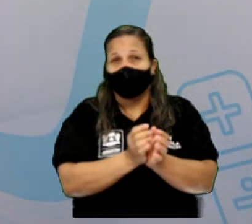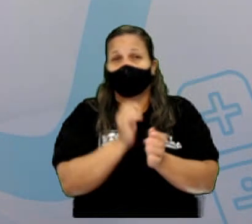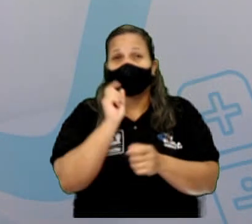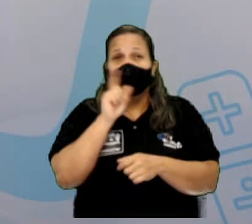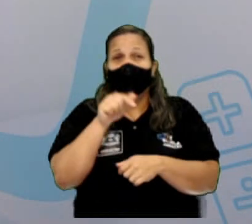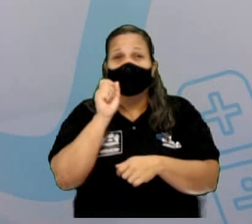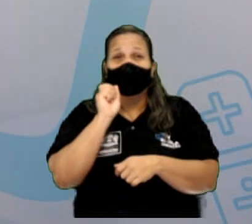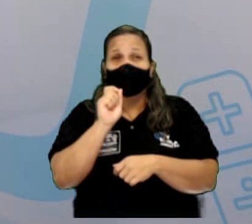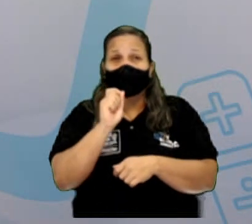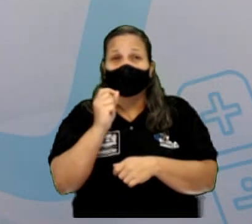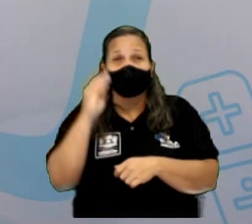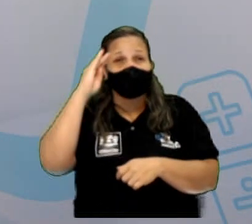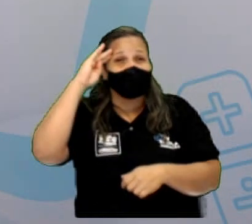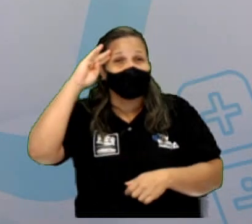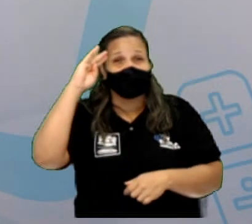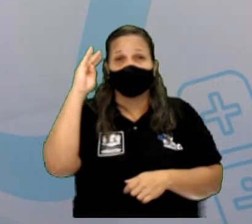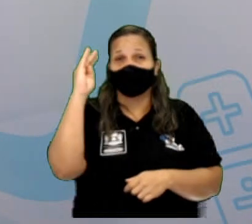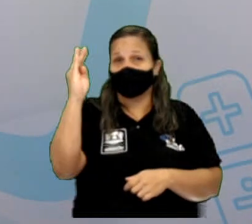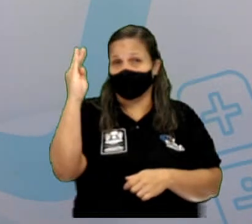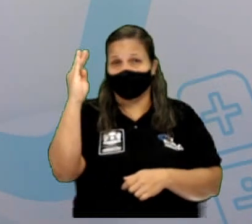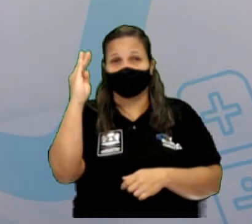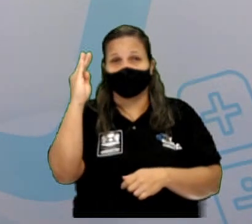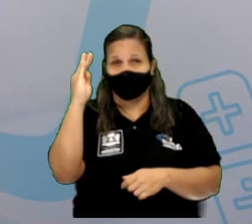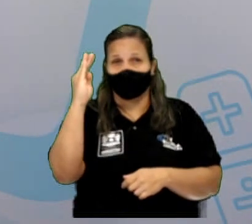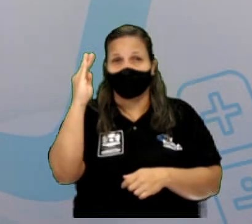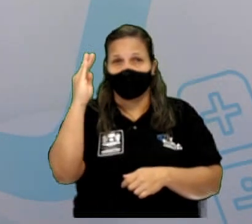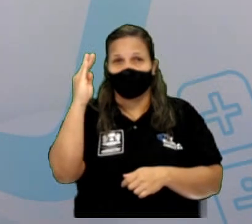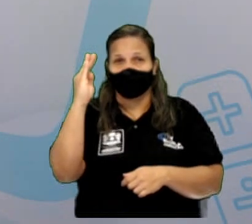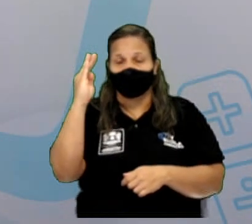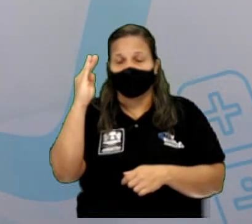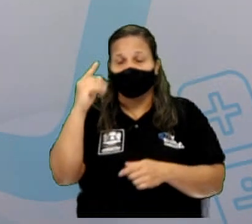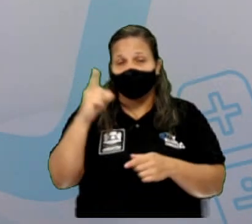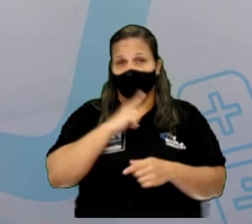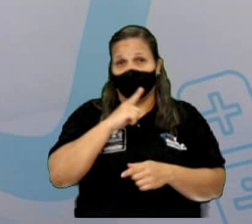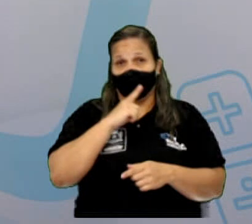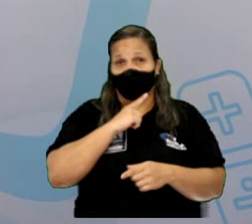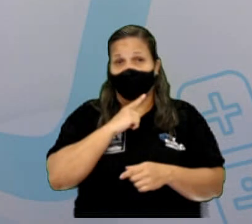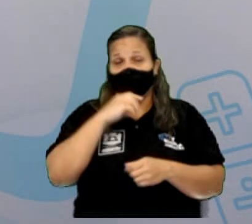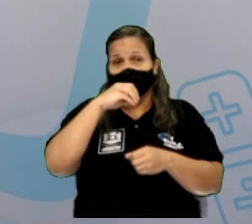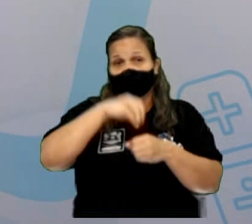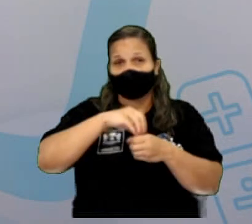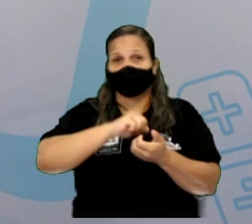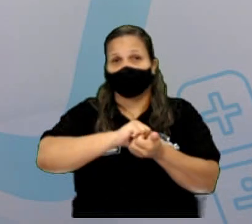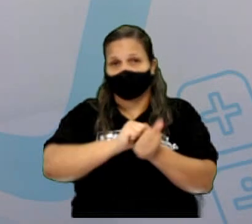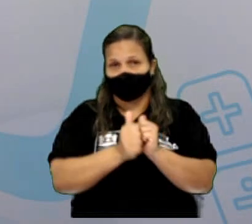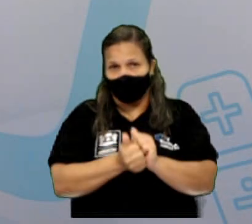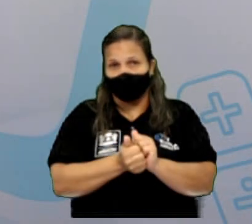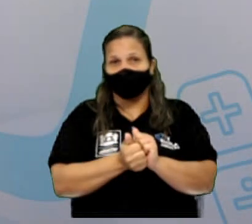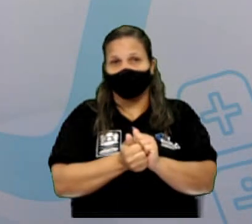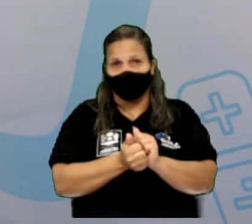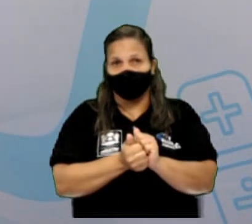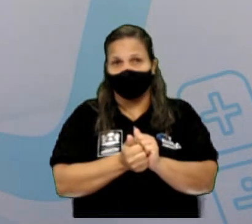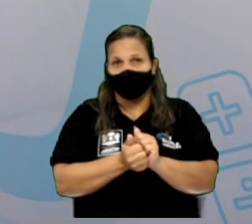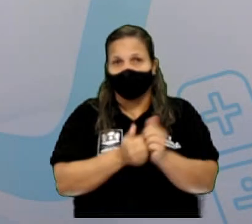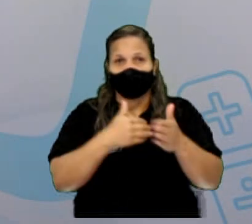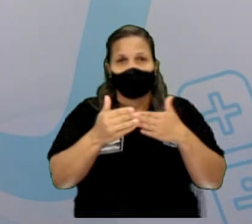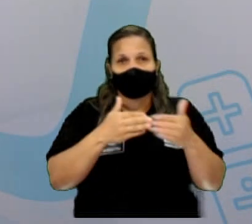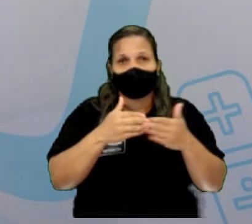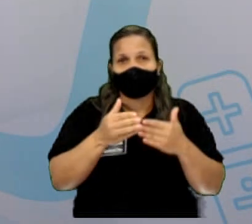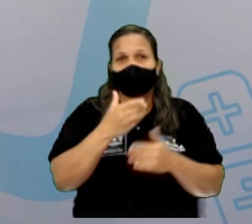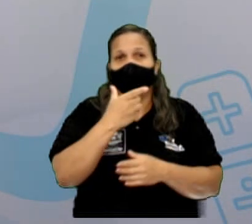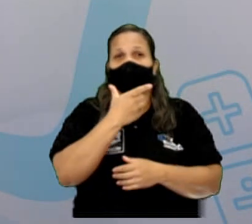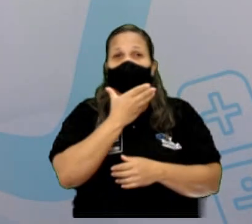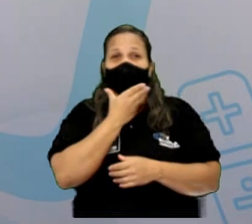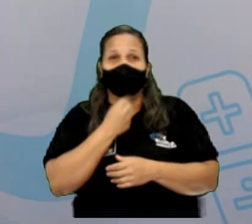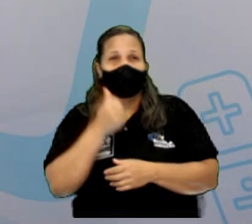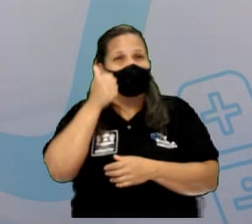a estrutura, ou seja, as ações prioritárias que as equipes, os atletas devem desempenhar. Então, esses princípios,